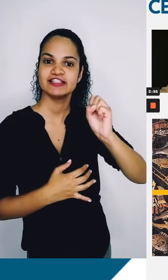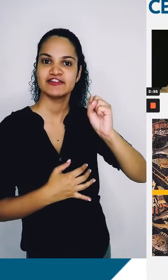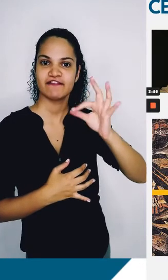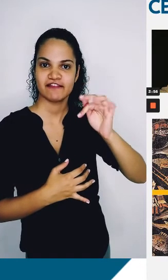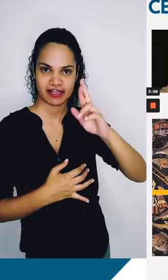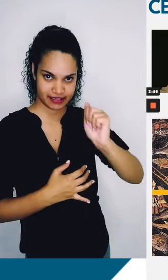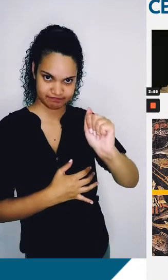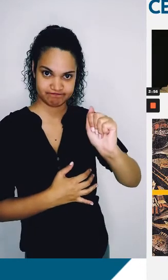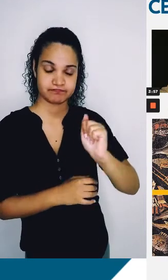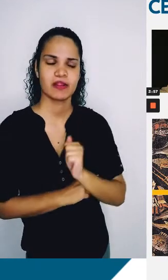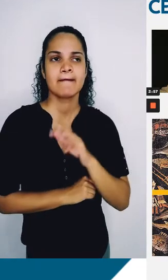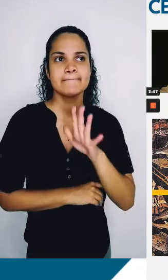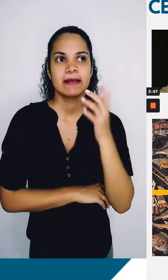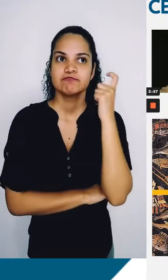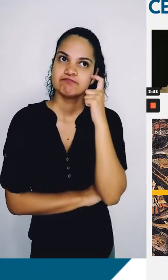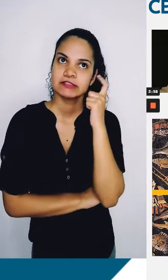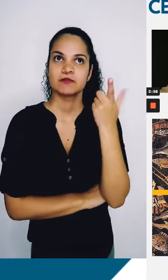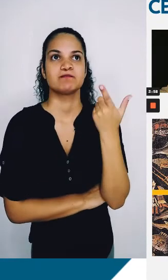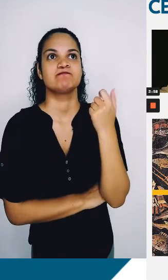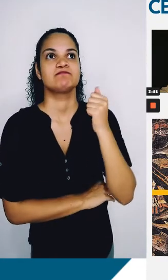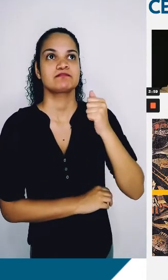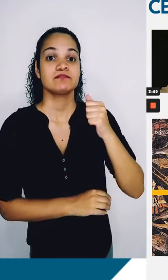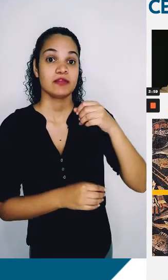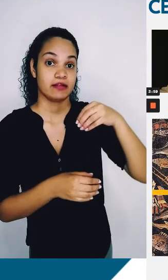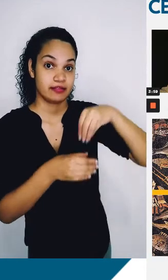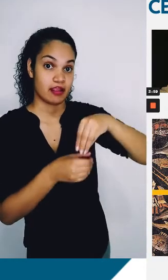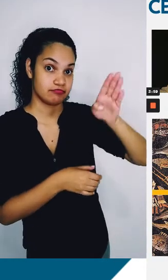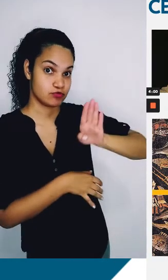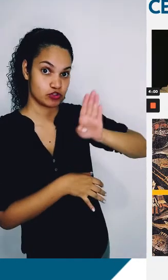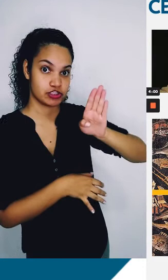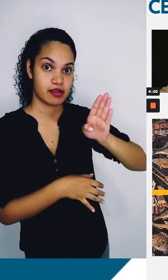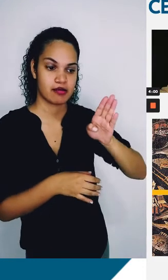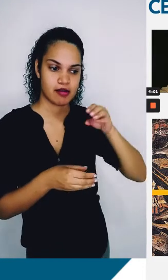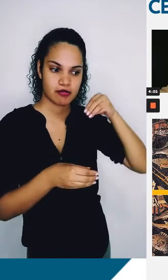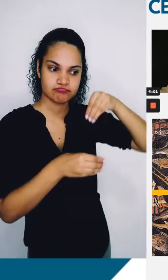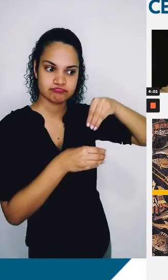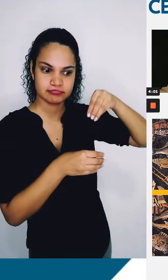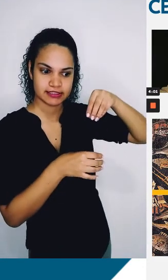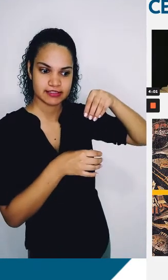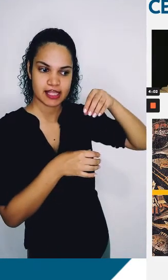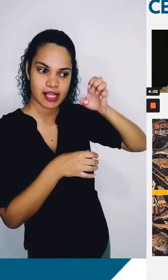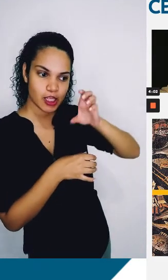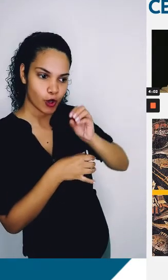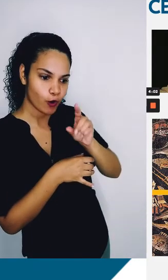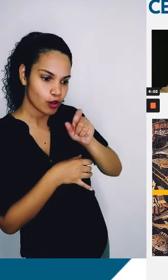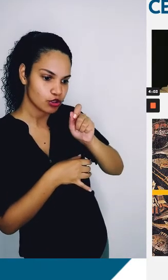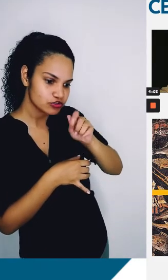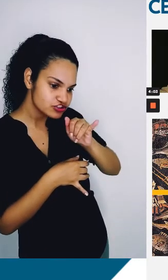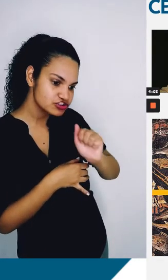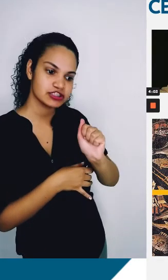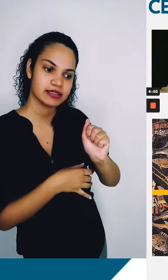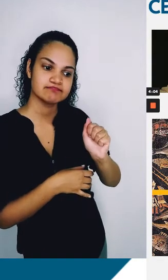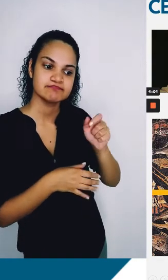níveis de organização da biologia, a gente pensa que a ecologia, ou melhor, a